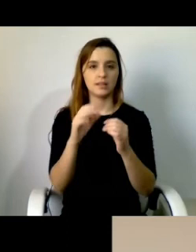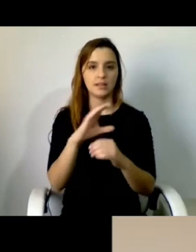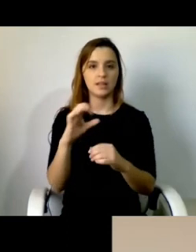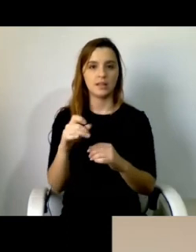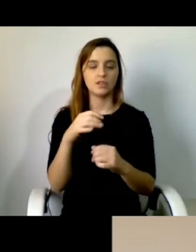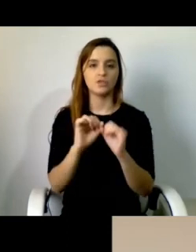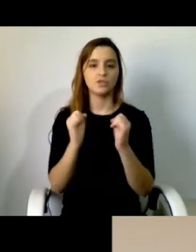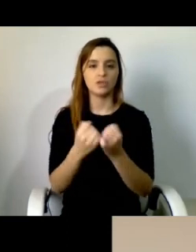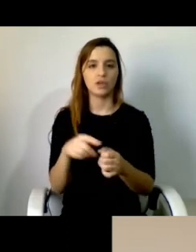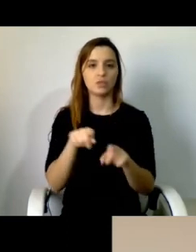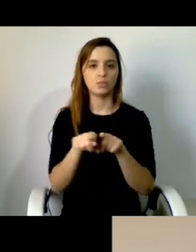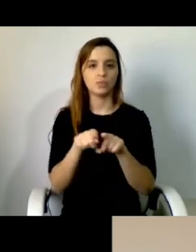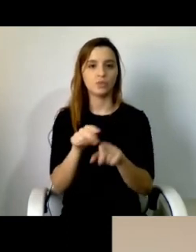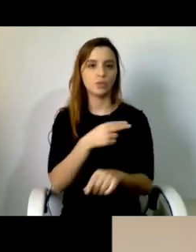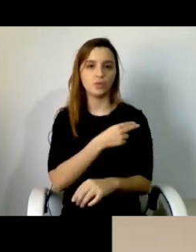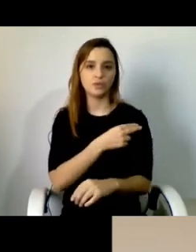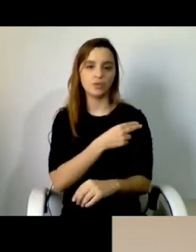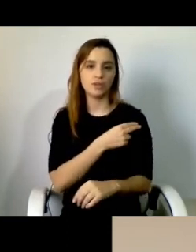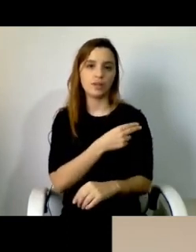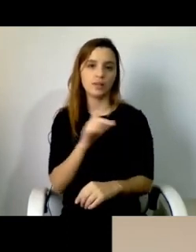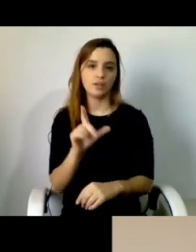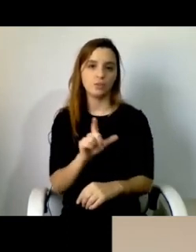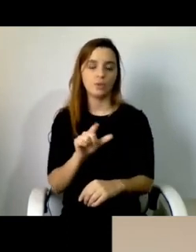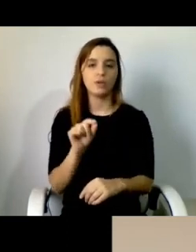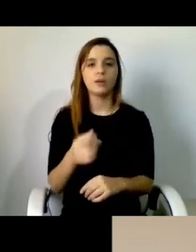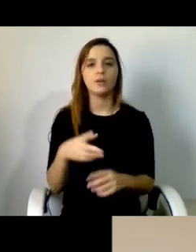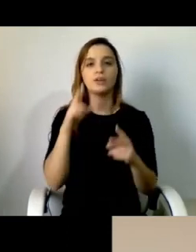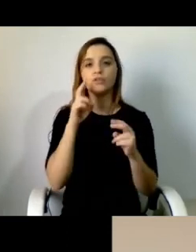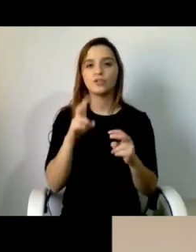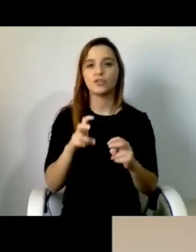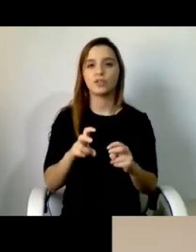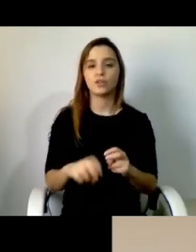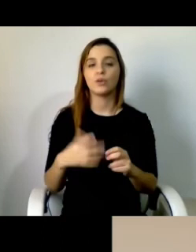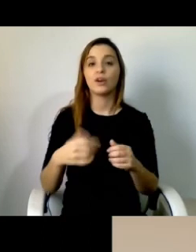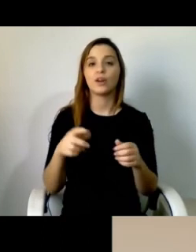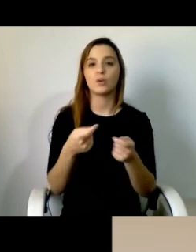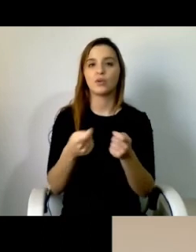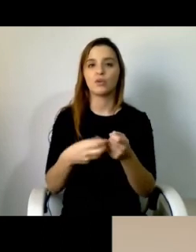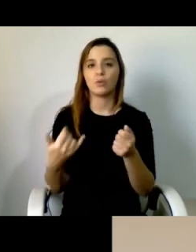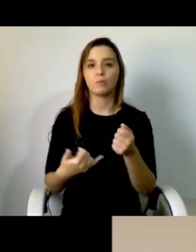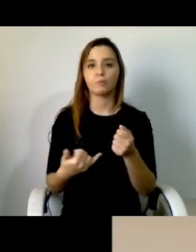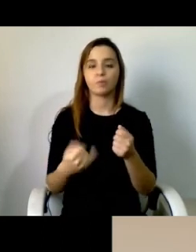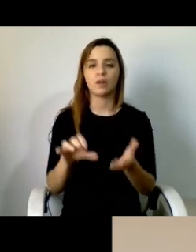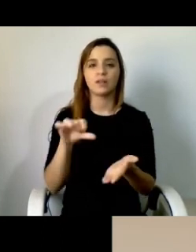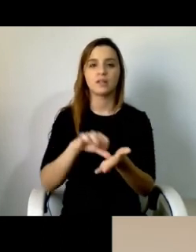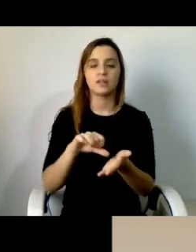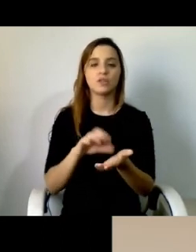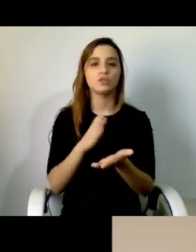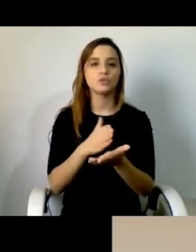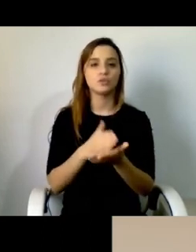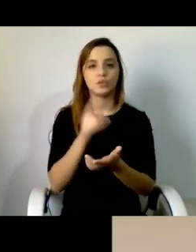Lisboa, investigadora e vice-coordenadora no Centro Interdisciplinar de Estudos do Género